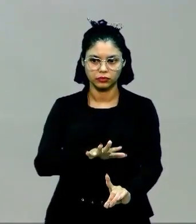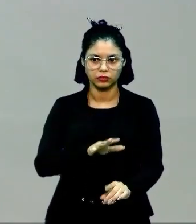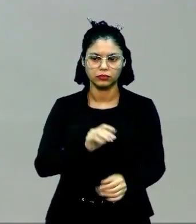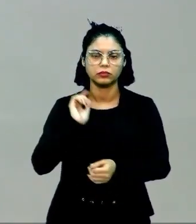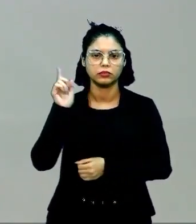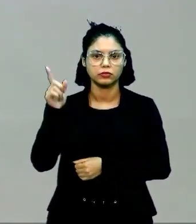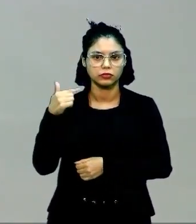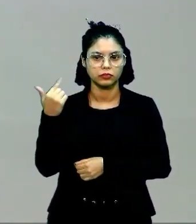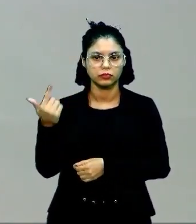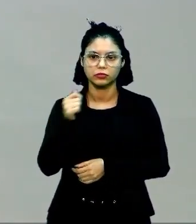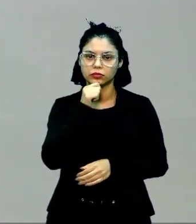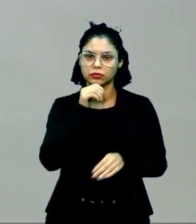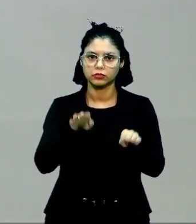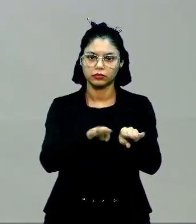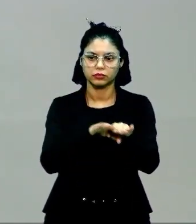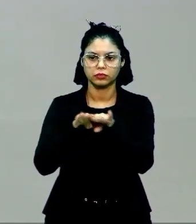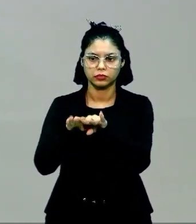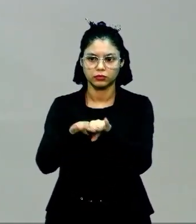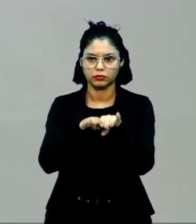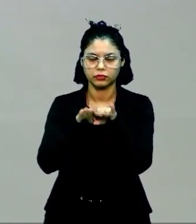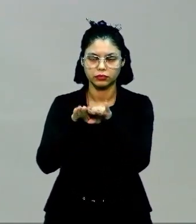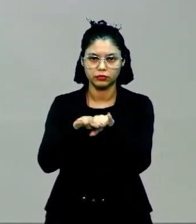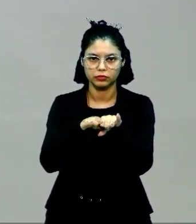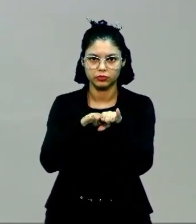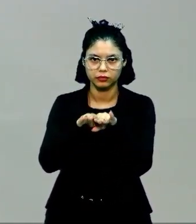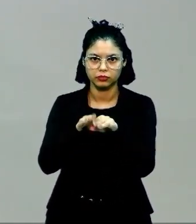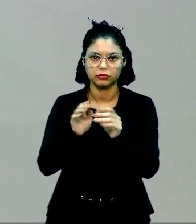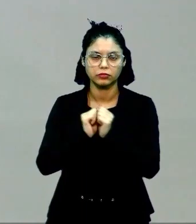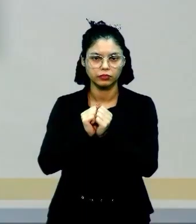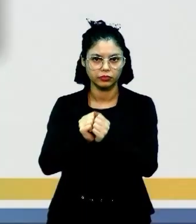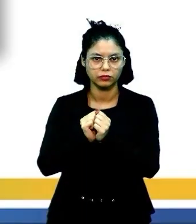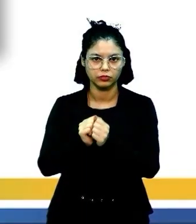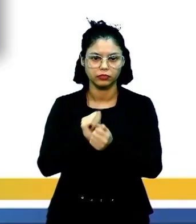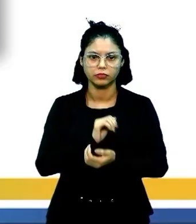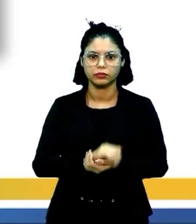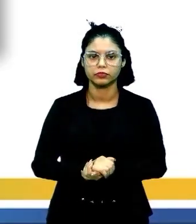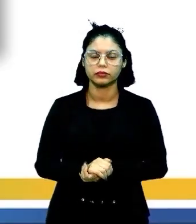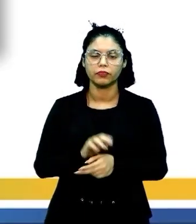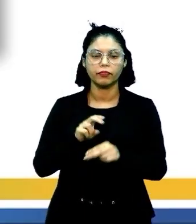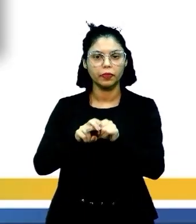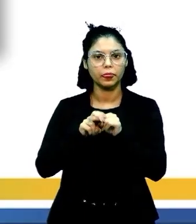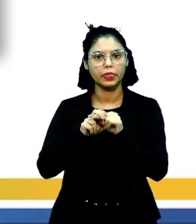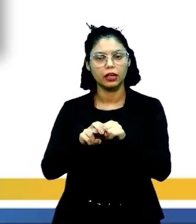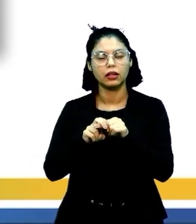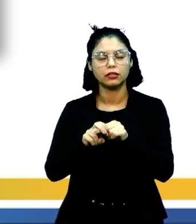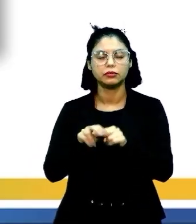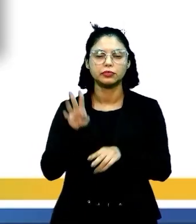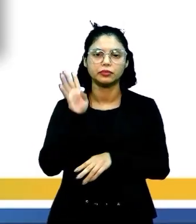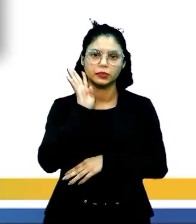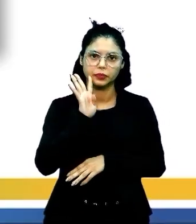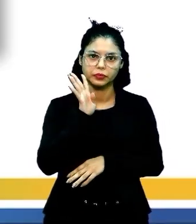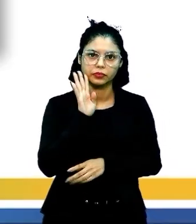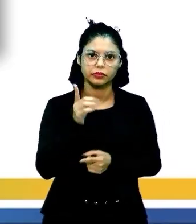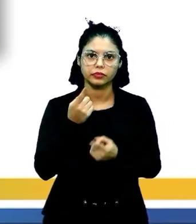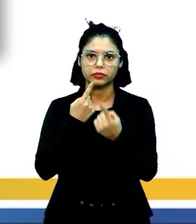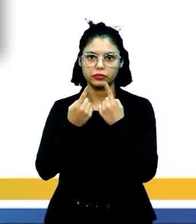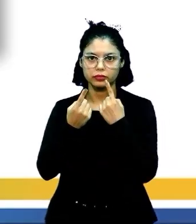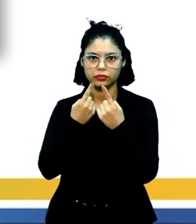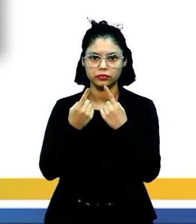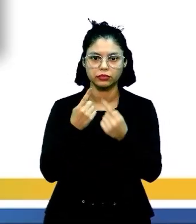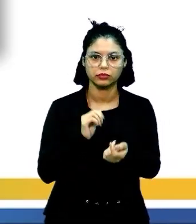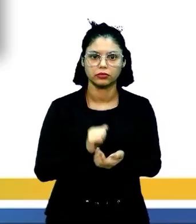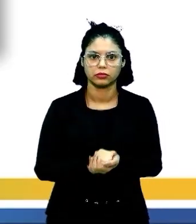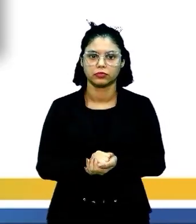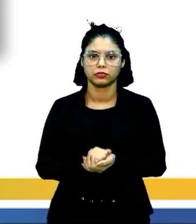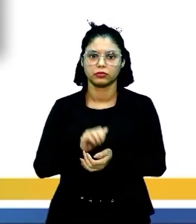inferiorizar aqueles que não estão em pé de igualdade com ele. Por isso que é interessante nós discutirmos a